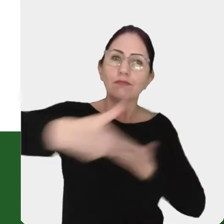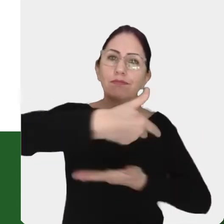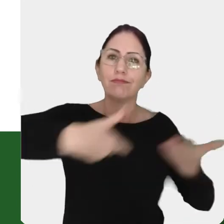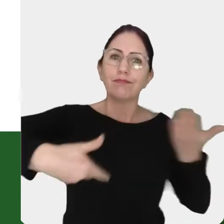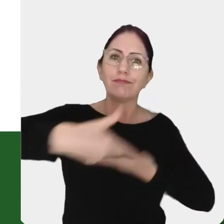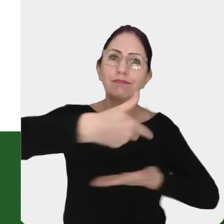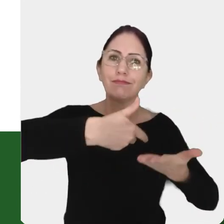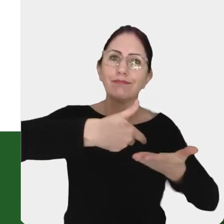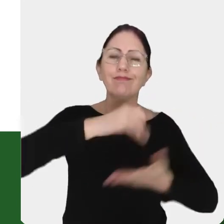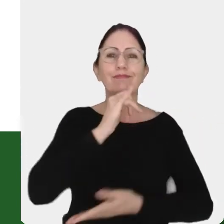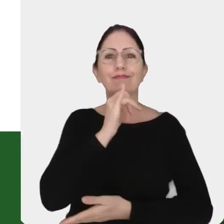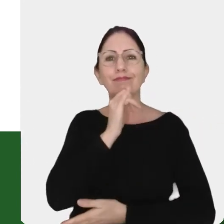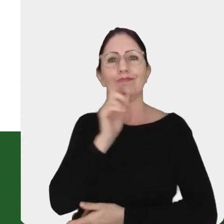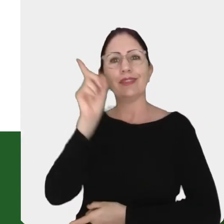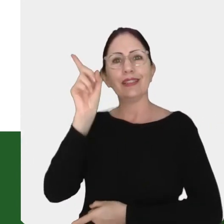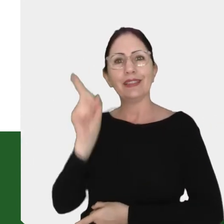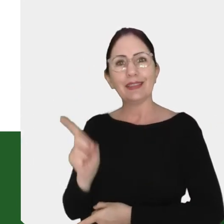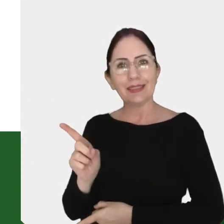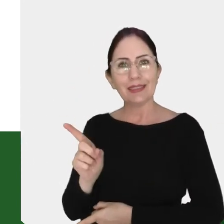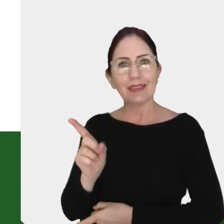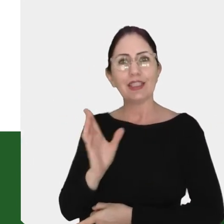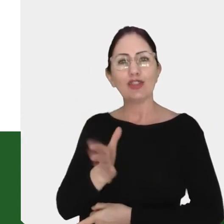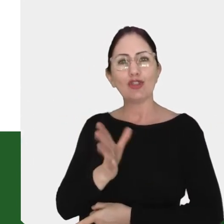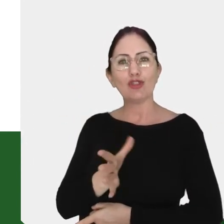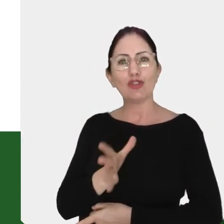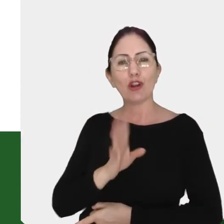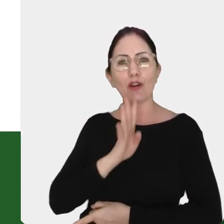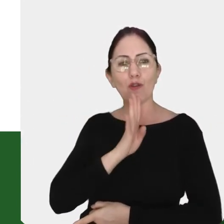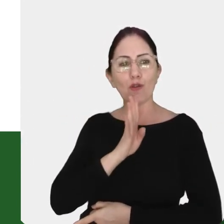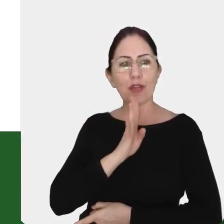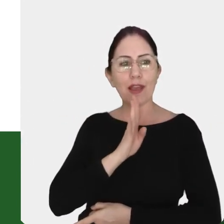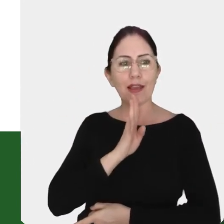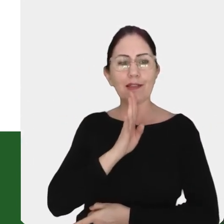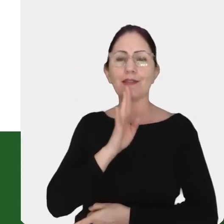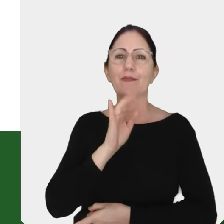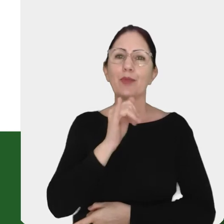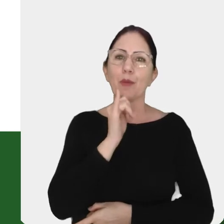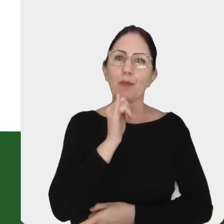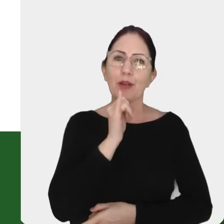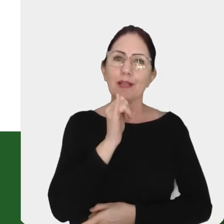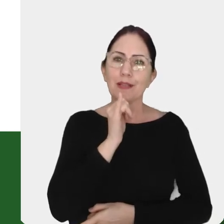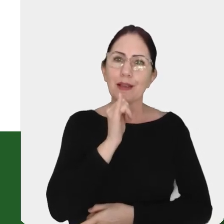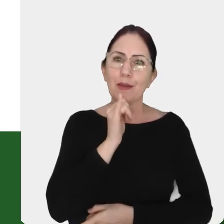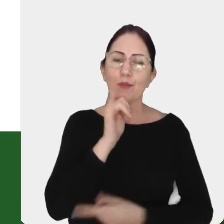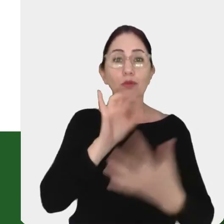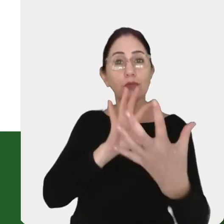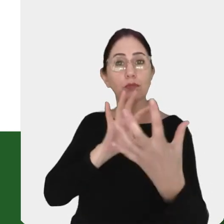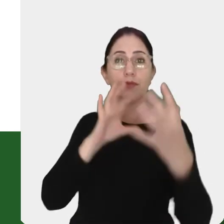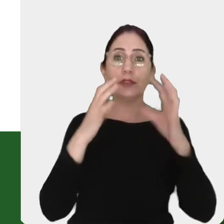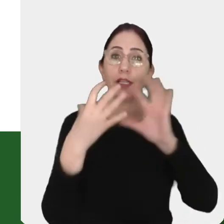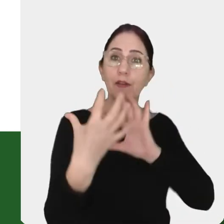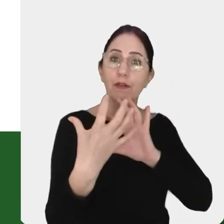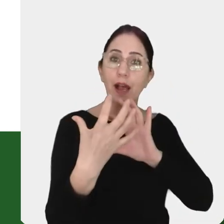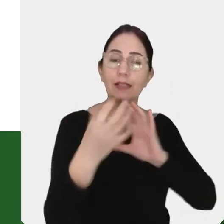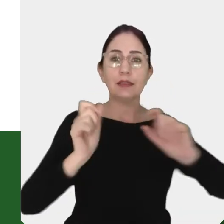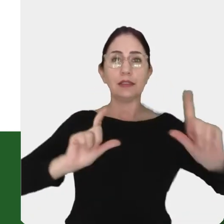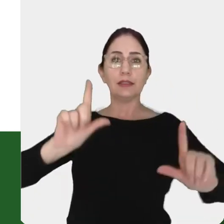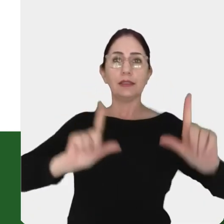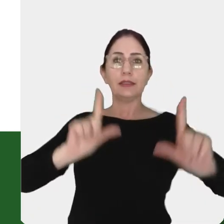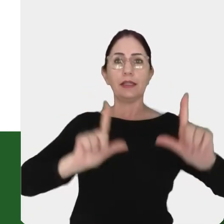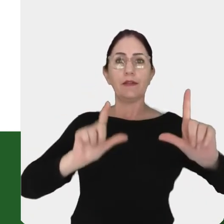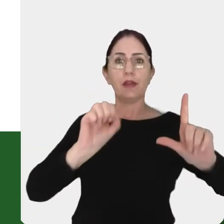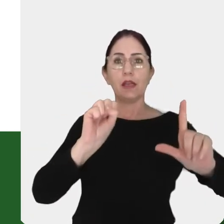Por exemplo, essas aqui que vocês devem conhecer, como, por exemplo, a interface aqui de uma Smart